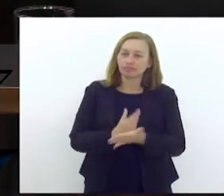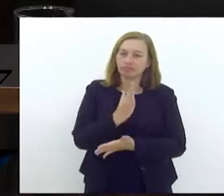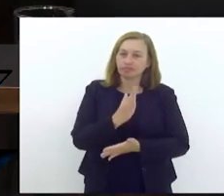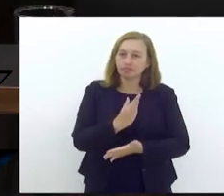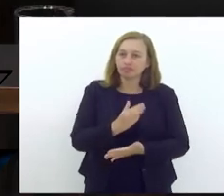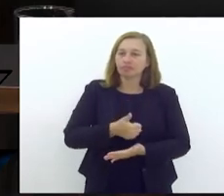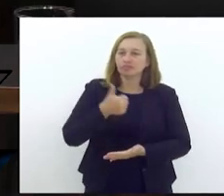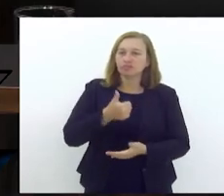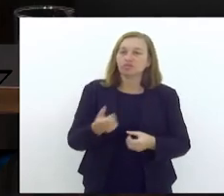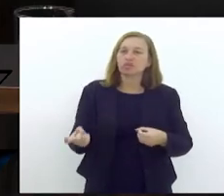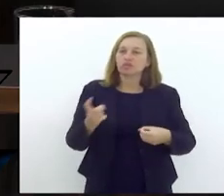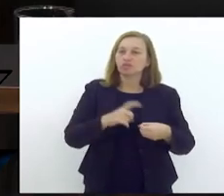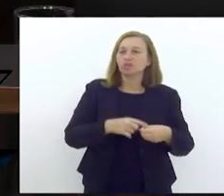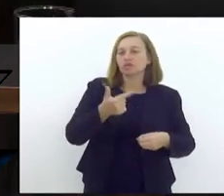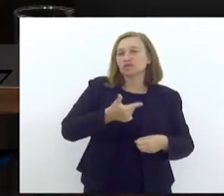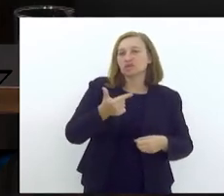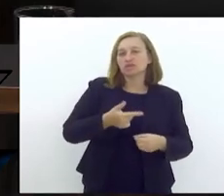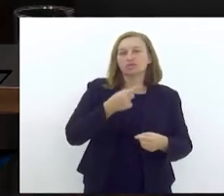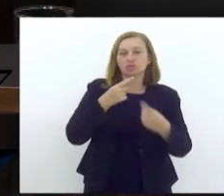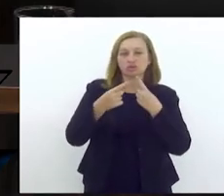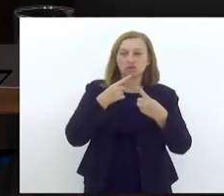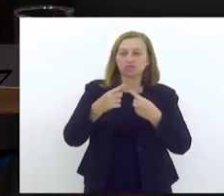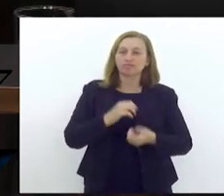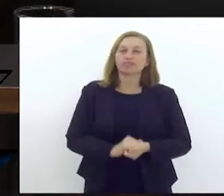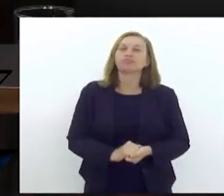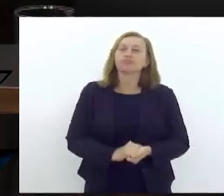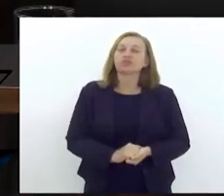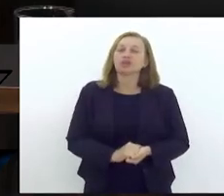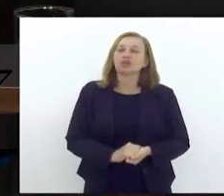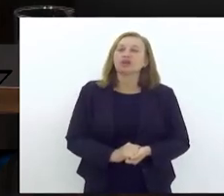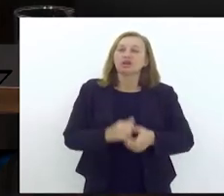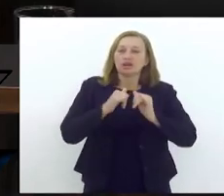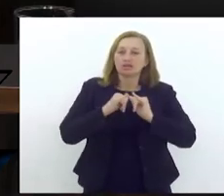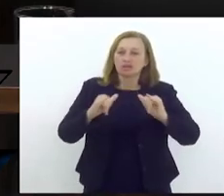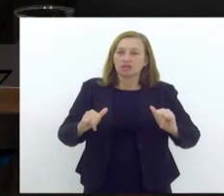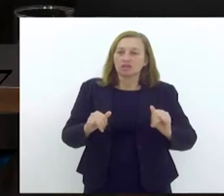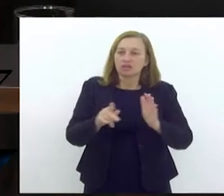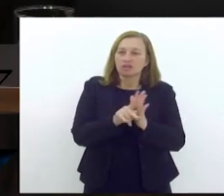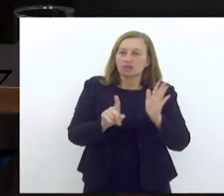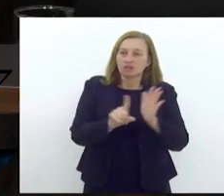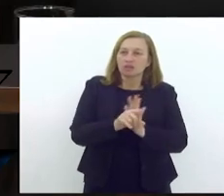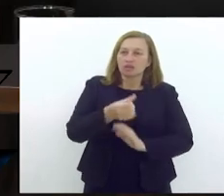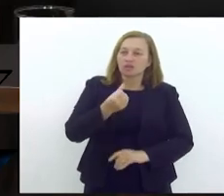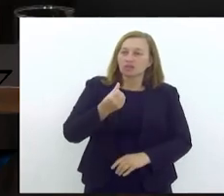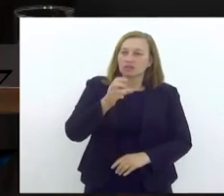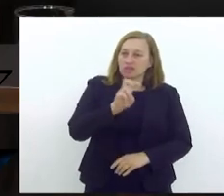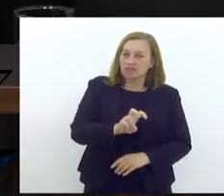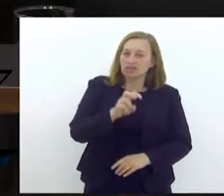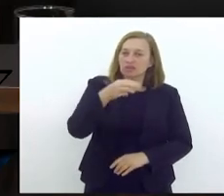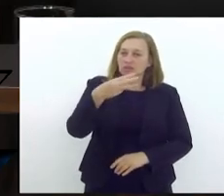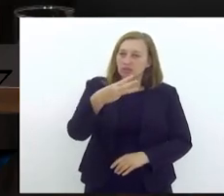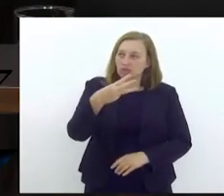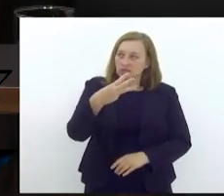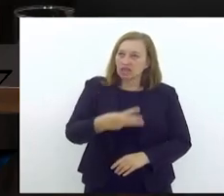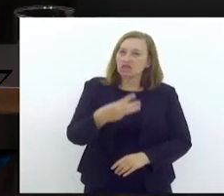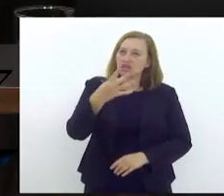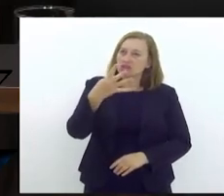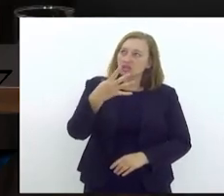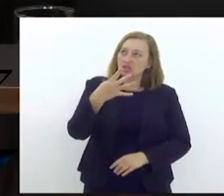em primeira retorna em segundo anuncio projeto de lei número 53